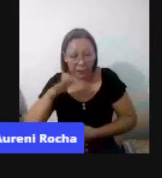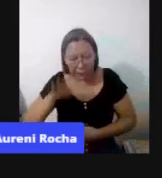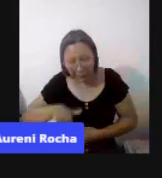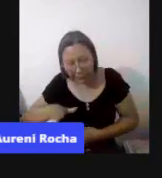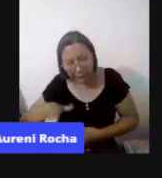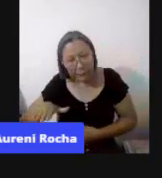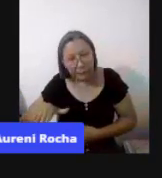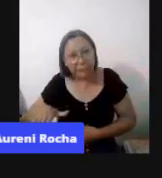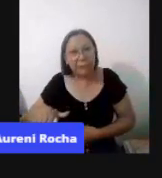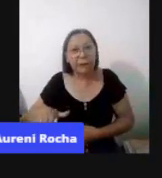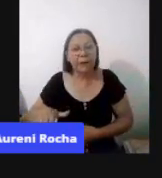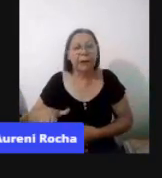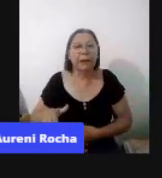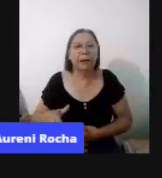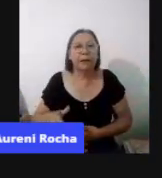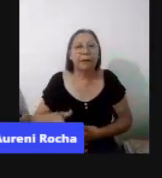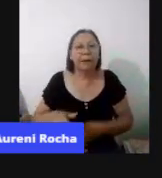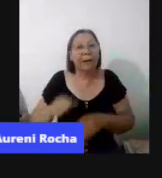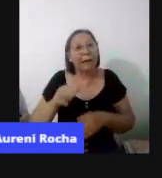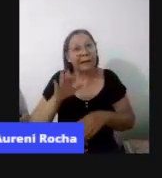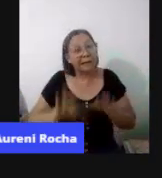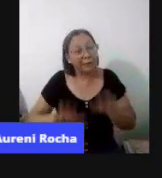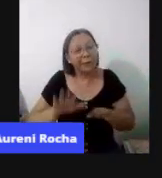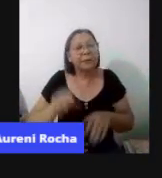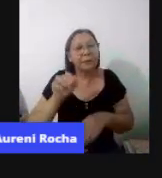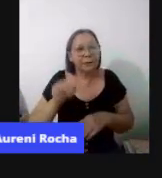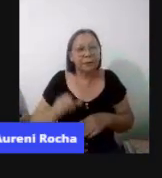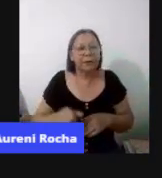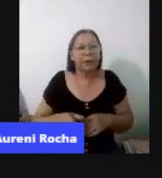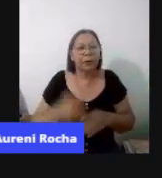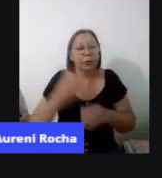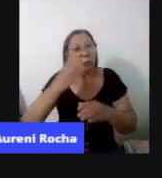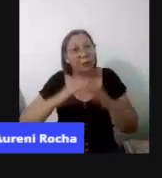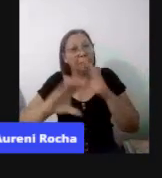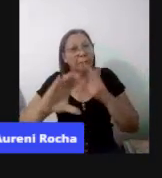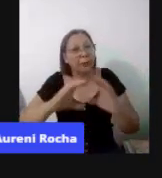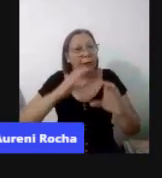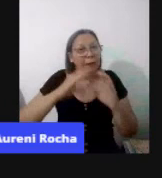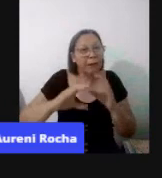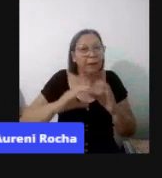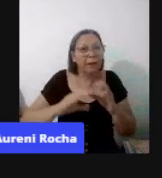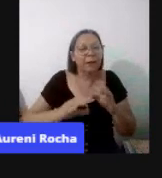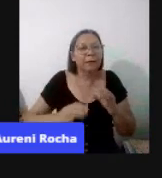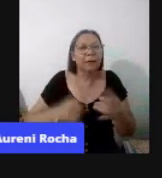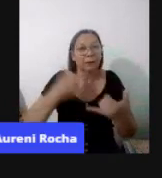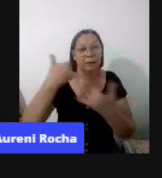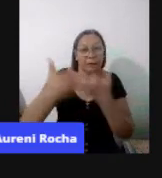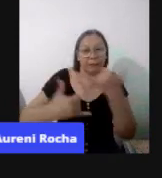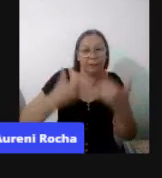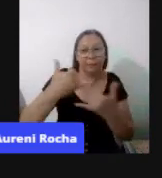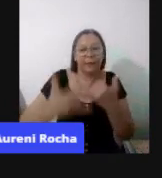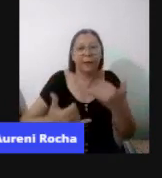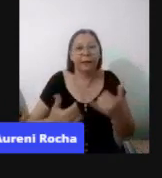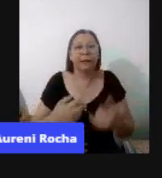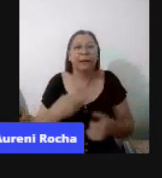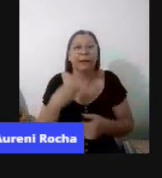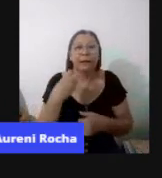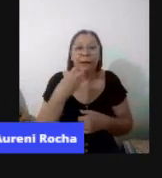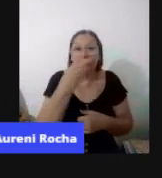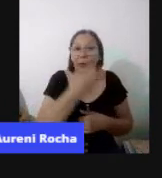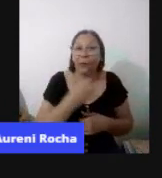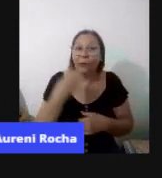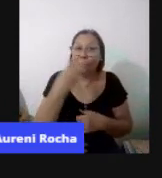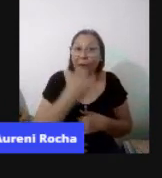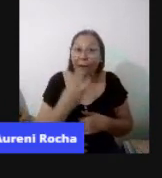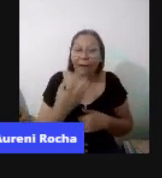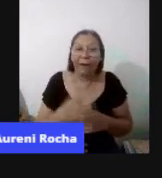Quando a gente canta, quando a gente traz um acalanto, quando a gente traz uma brincadeira oral, a gente está falando diretamente com